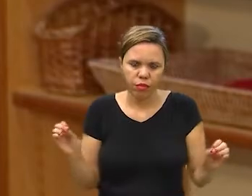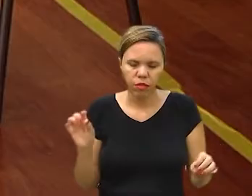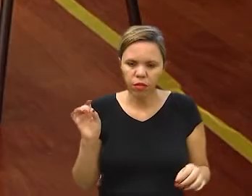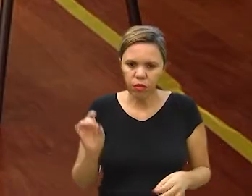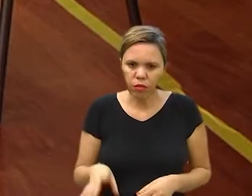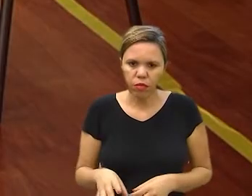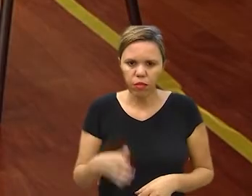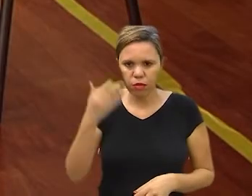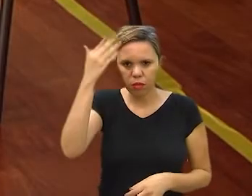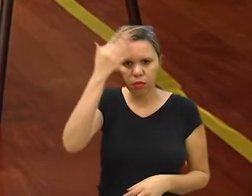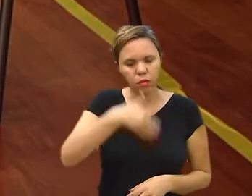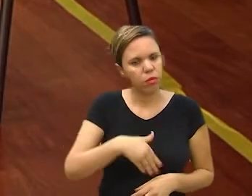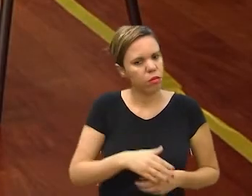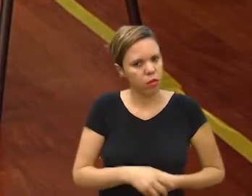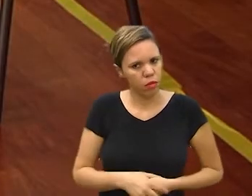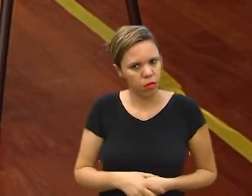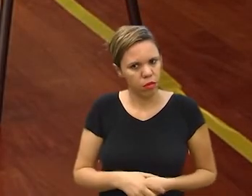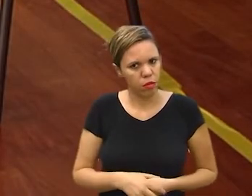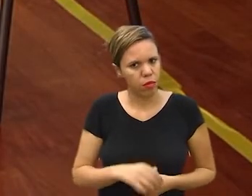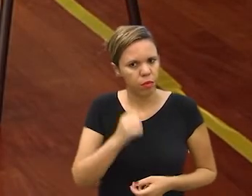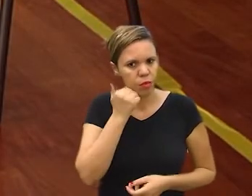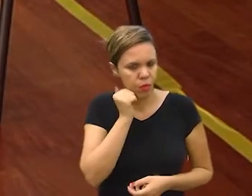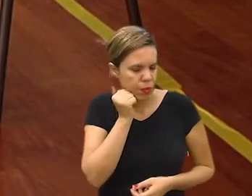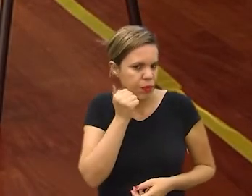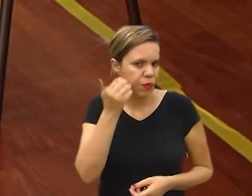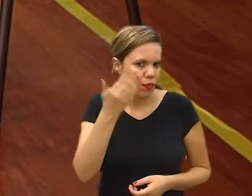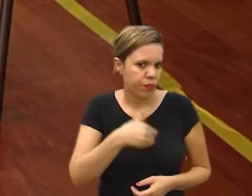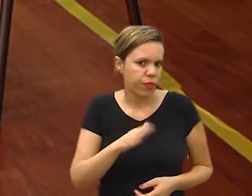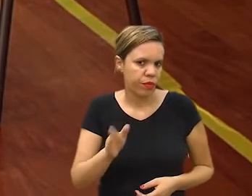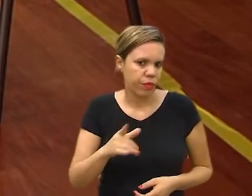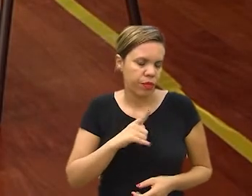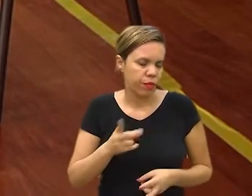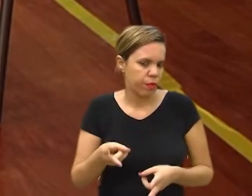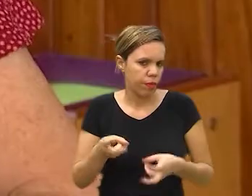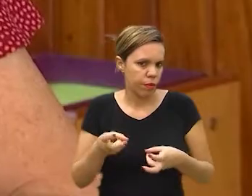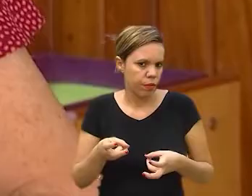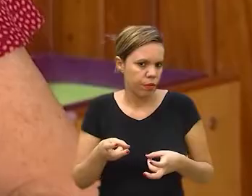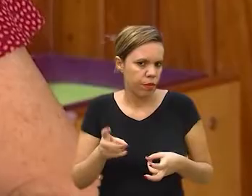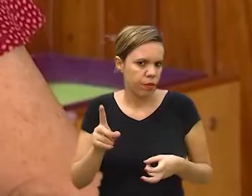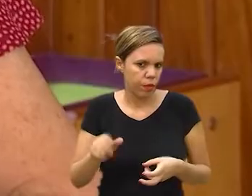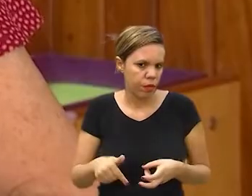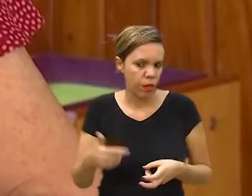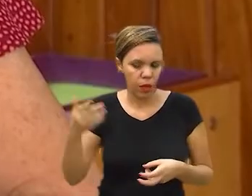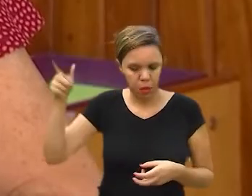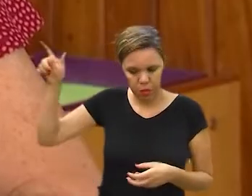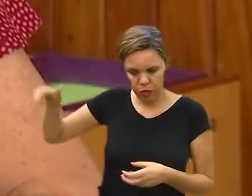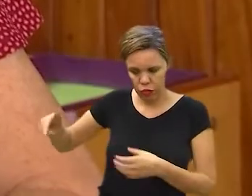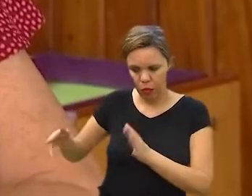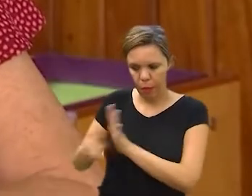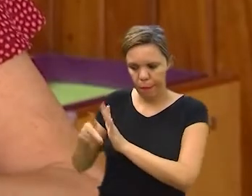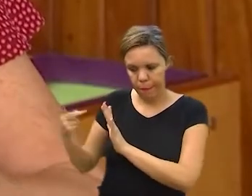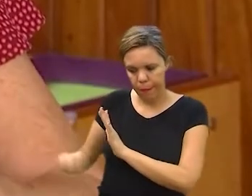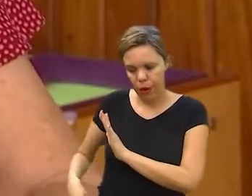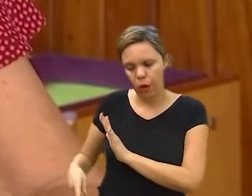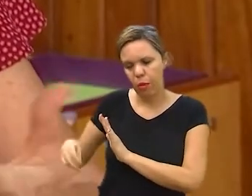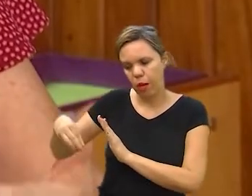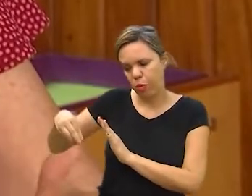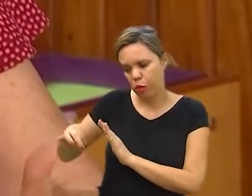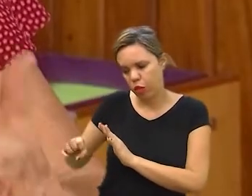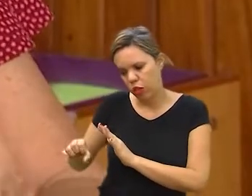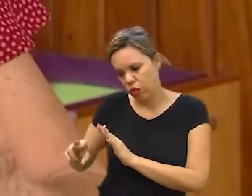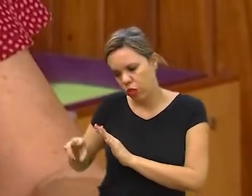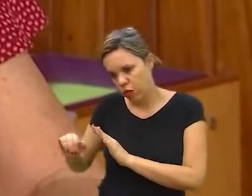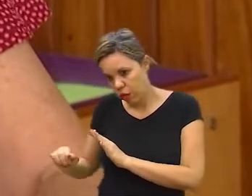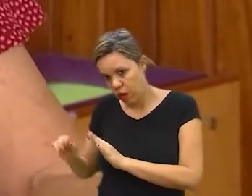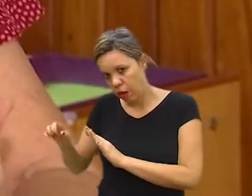só comprovações científicas que comprovam que ela já tinha observado, porque ela era cientista. A base do